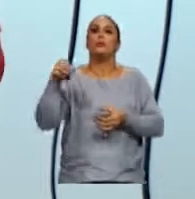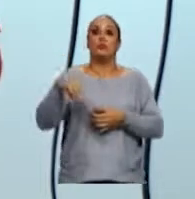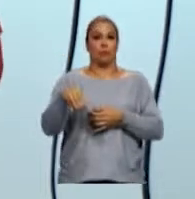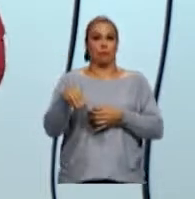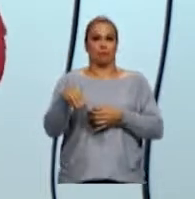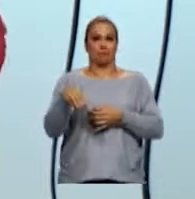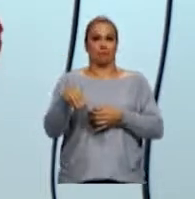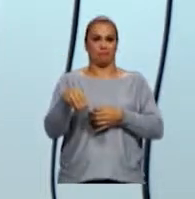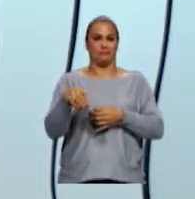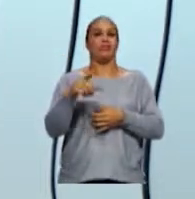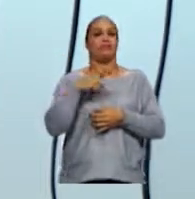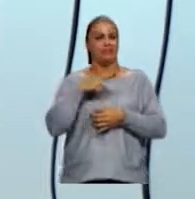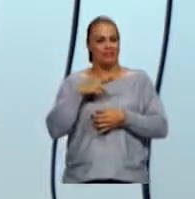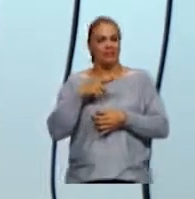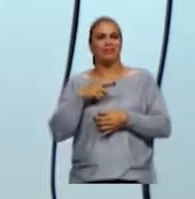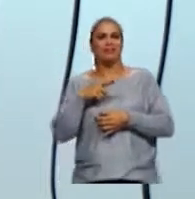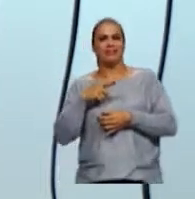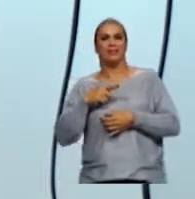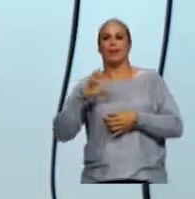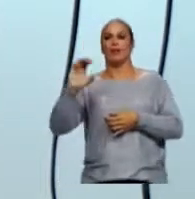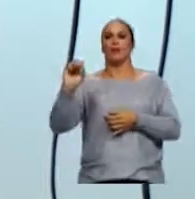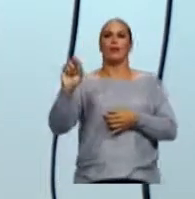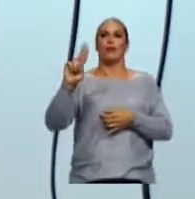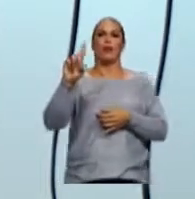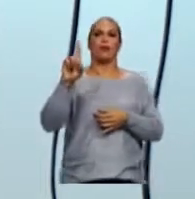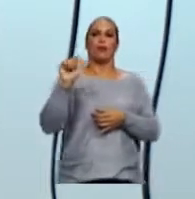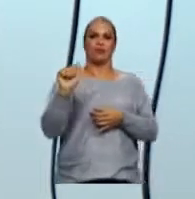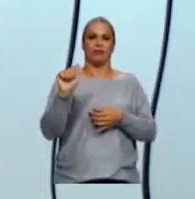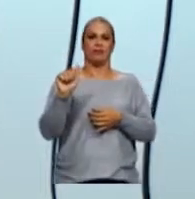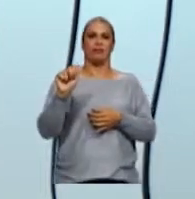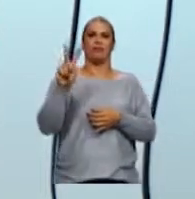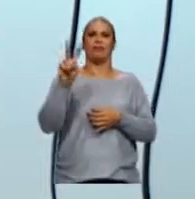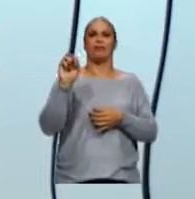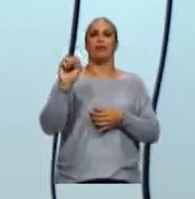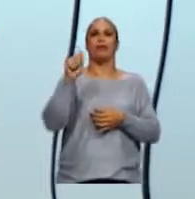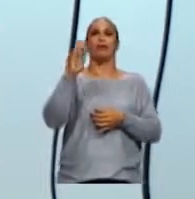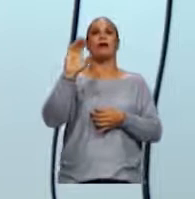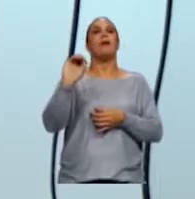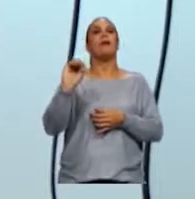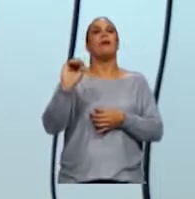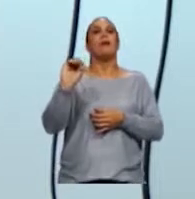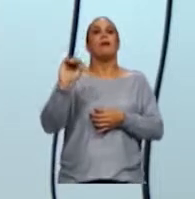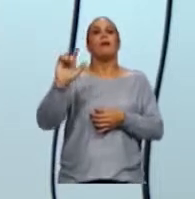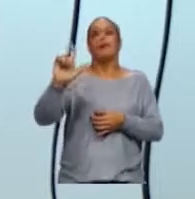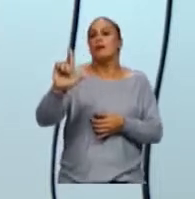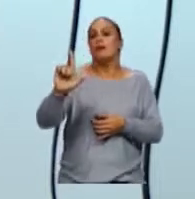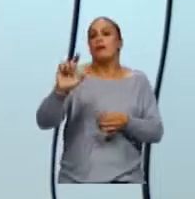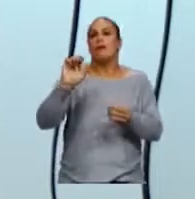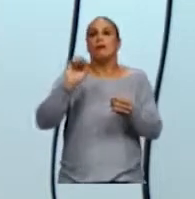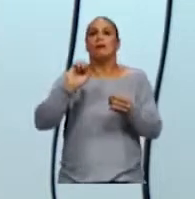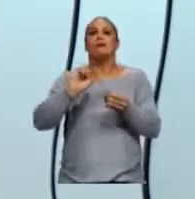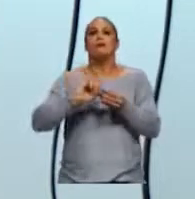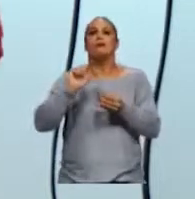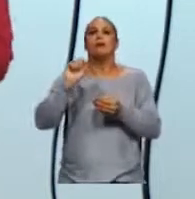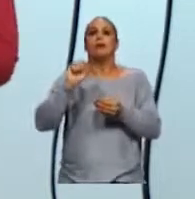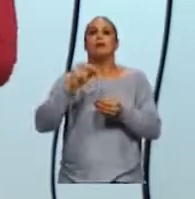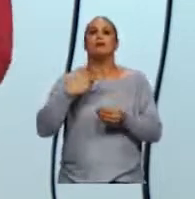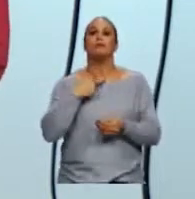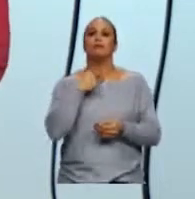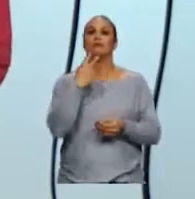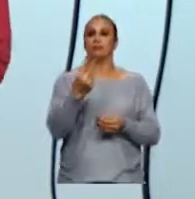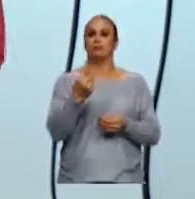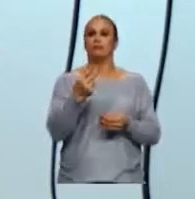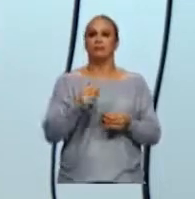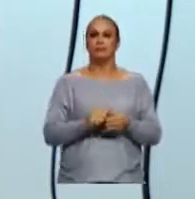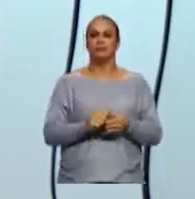cordas vocais, que onde vai dar a voz para nós. Depois da laringe,